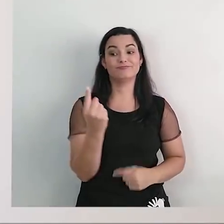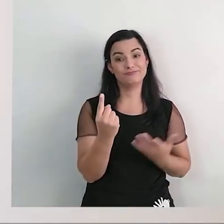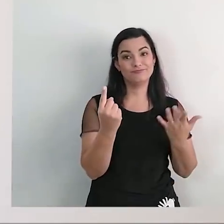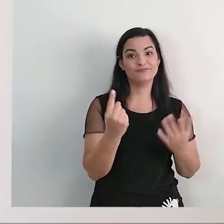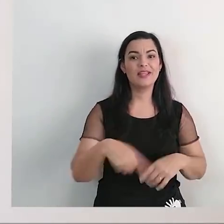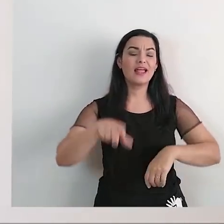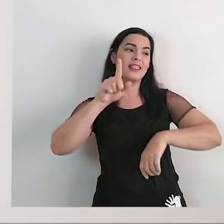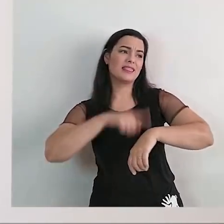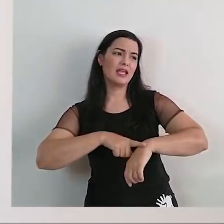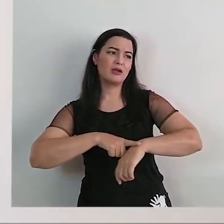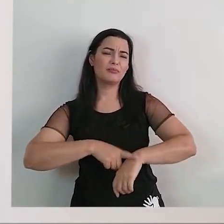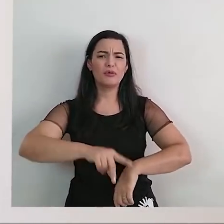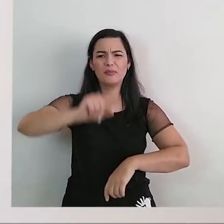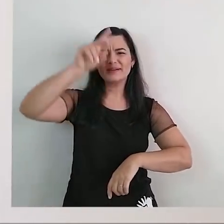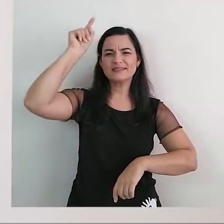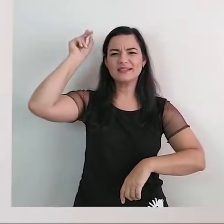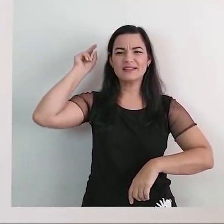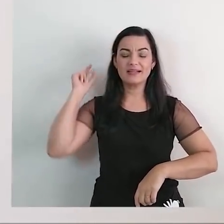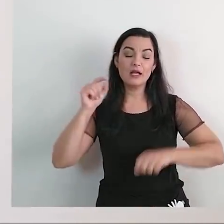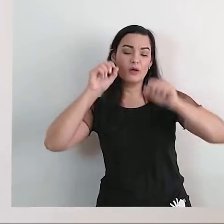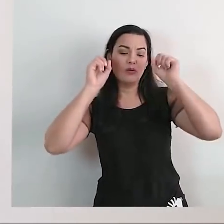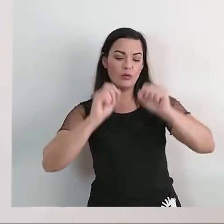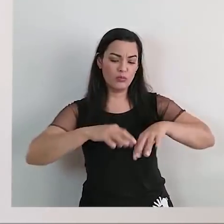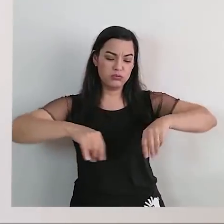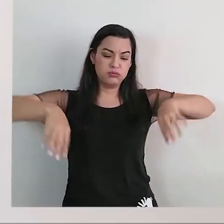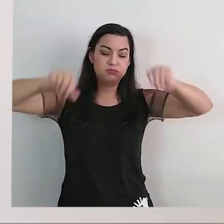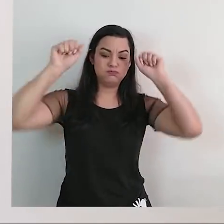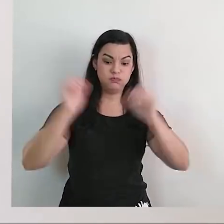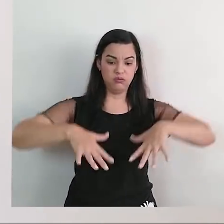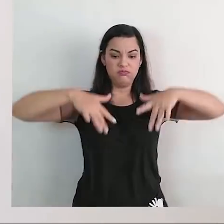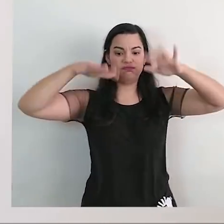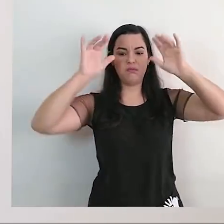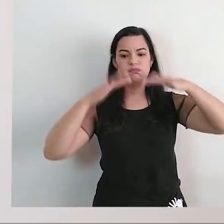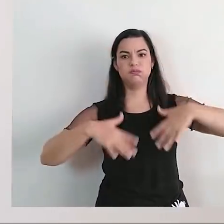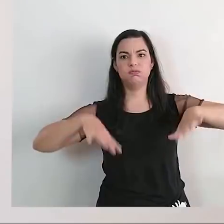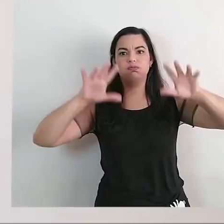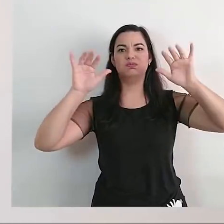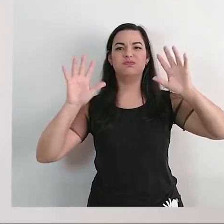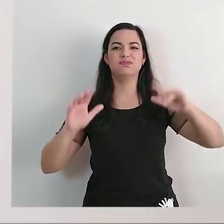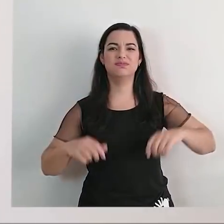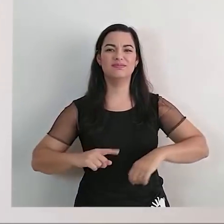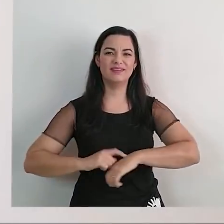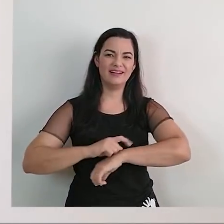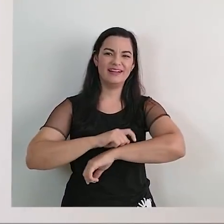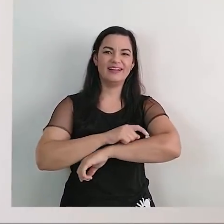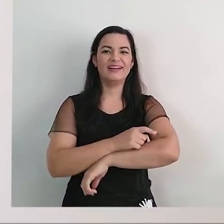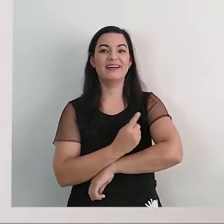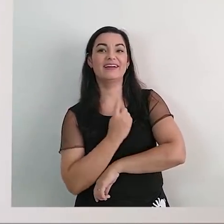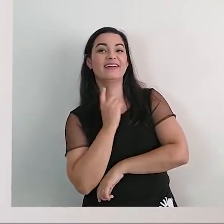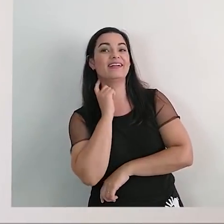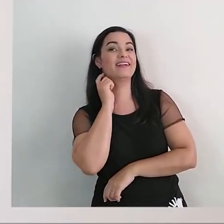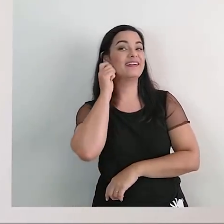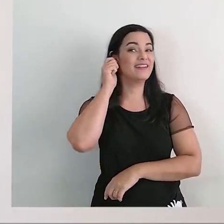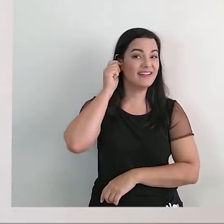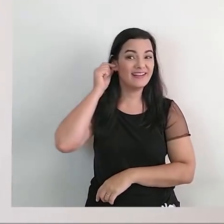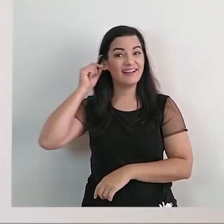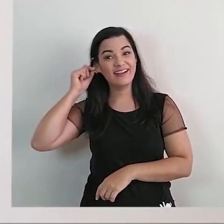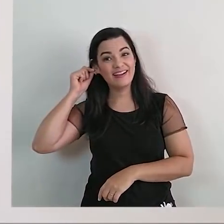aqui passou. No tempo da areia fazia poeira. Puxa,